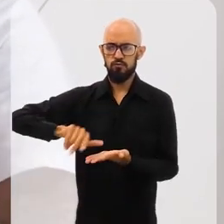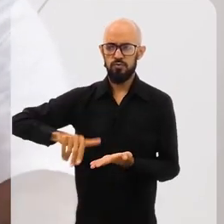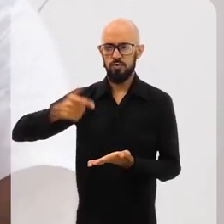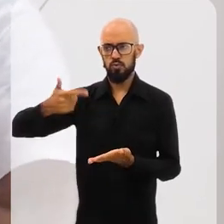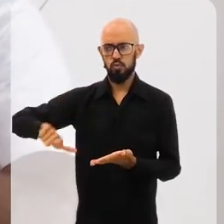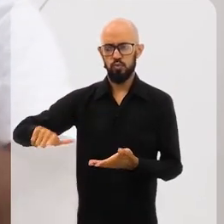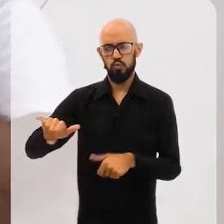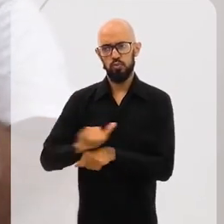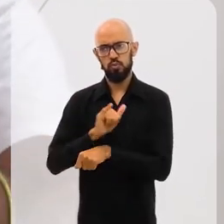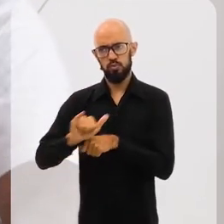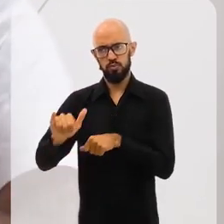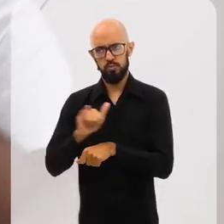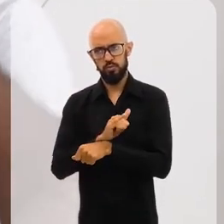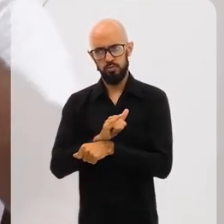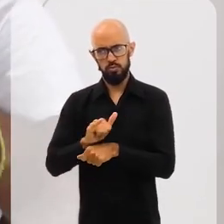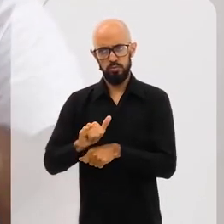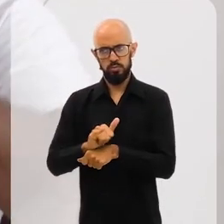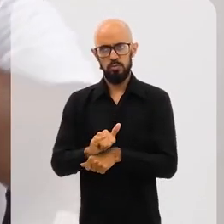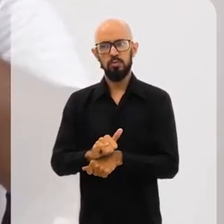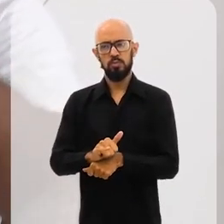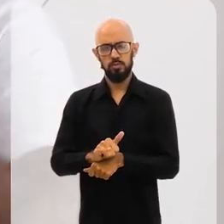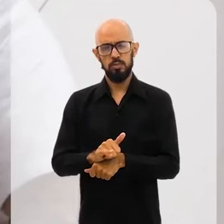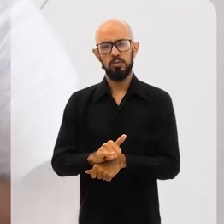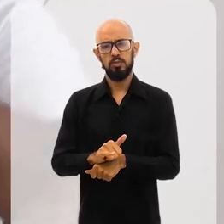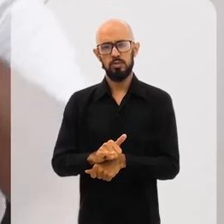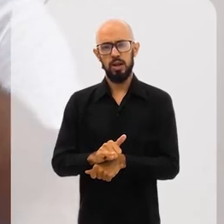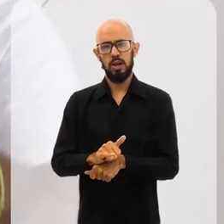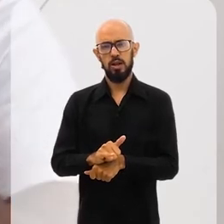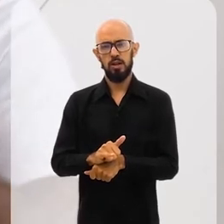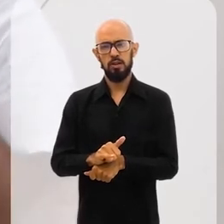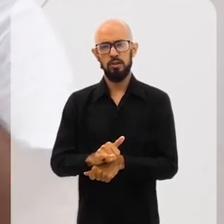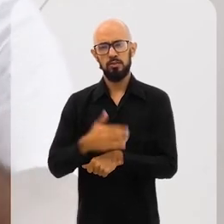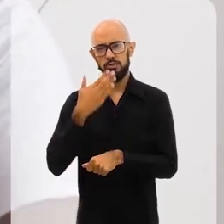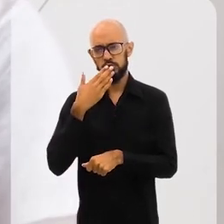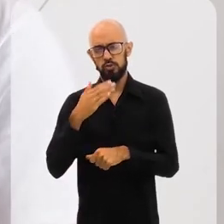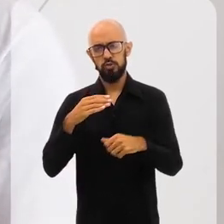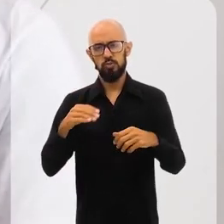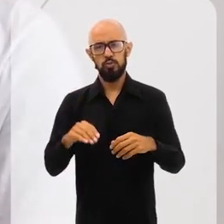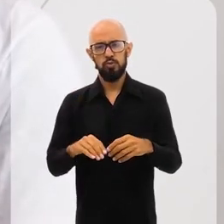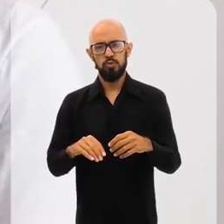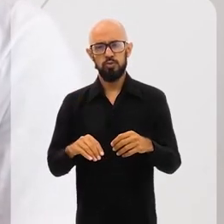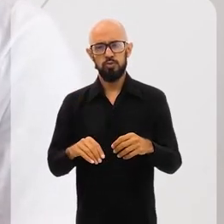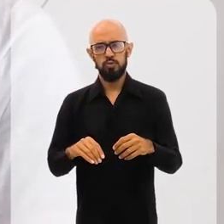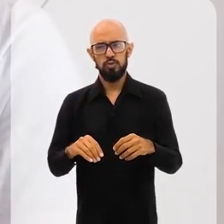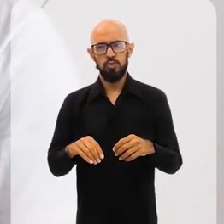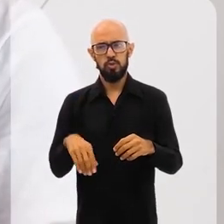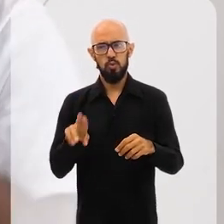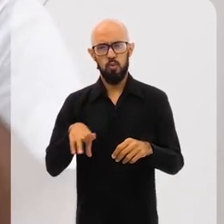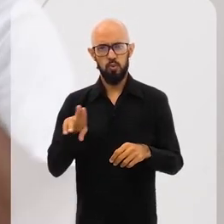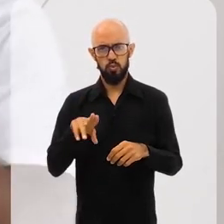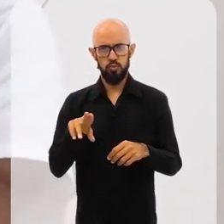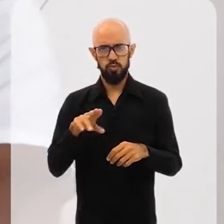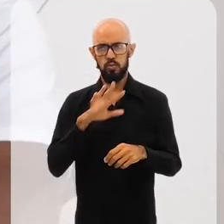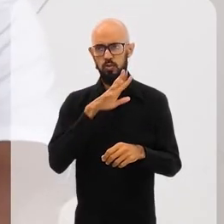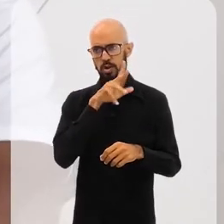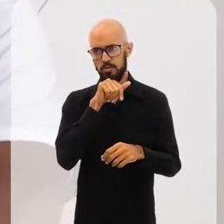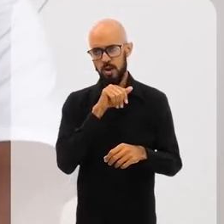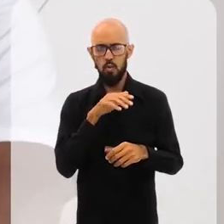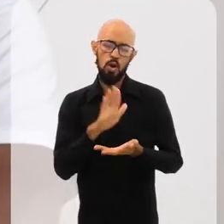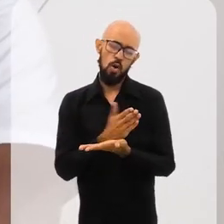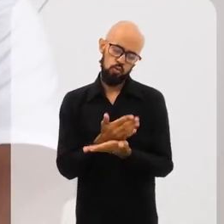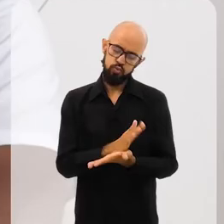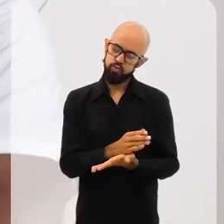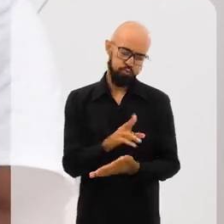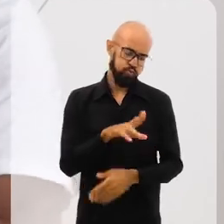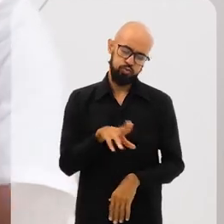outras cerimônias, várias outras ferramentas, ebóis, boris, paraldos, tem outras cerimônias de Ifá que usam bicho,